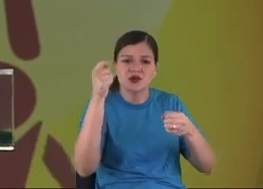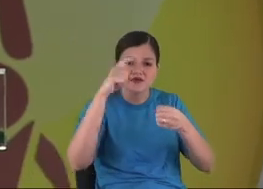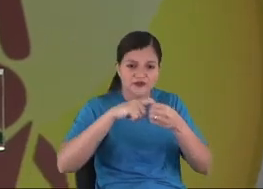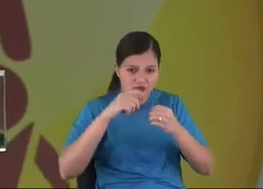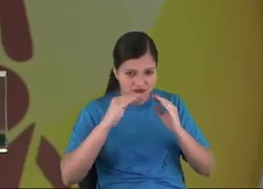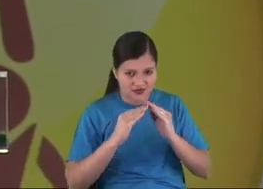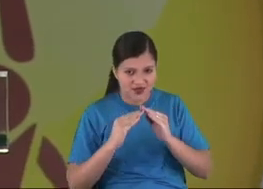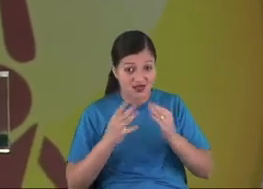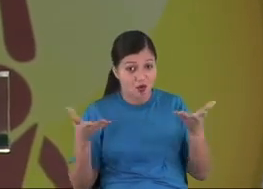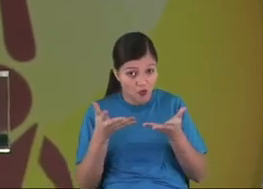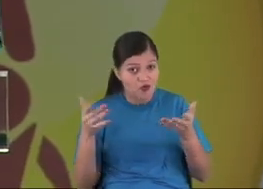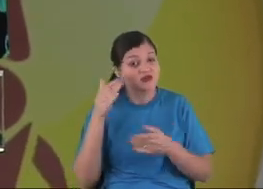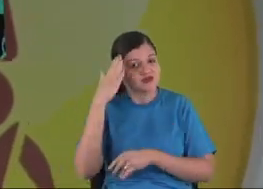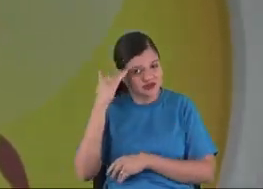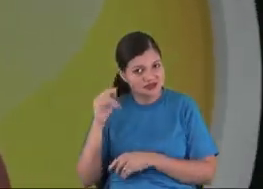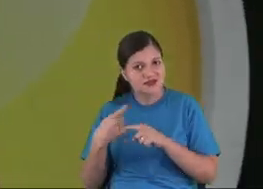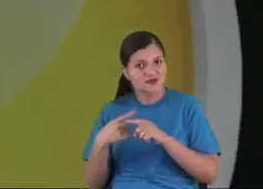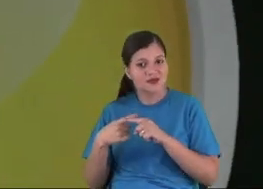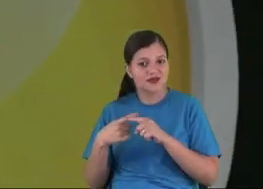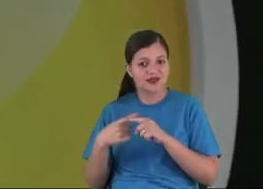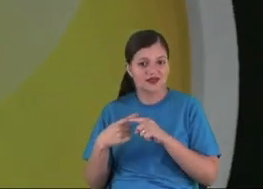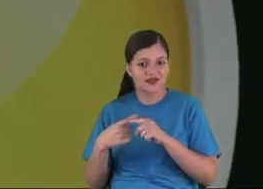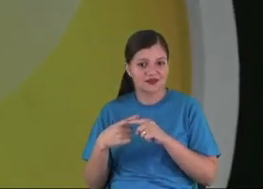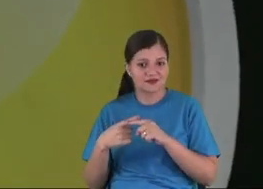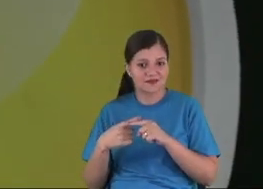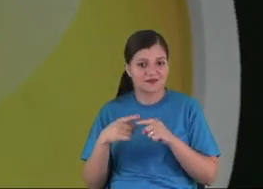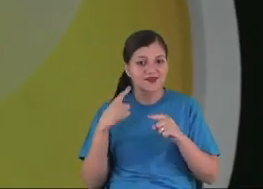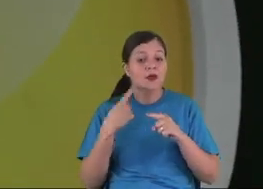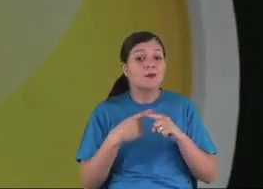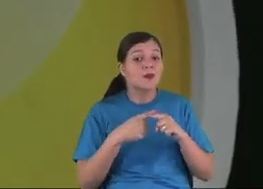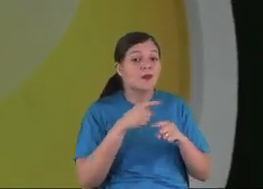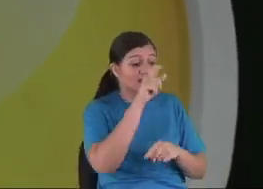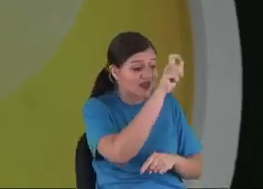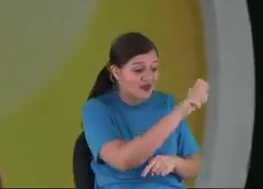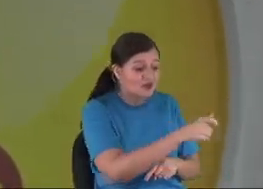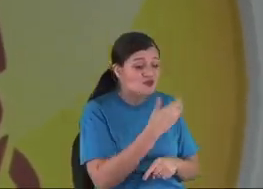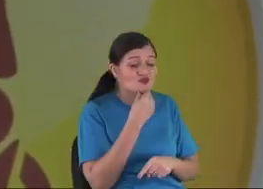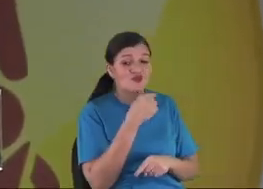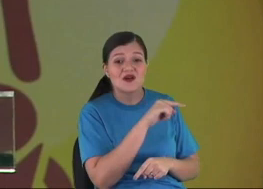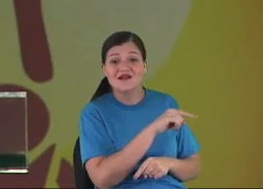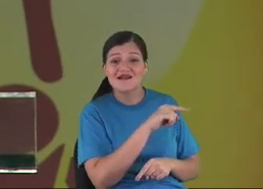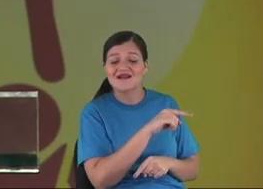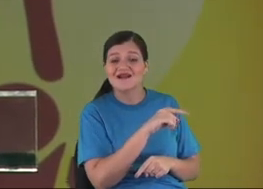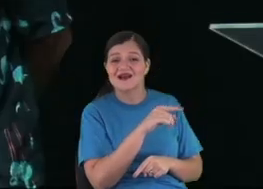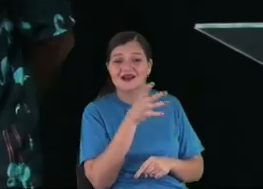Hoje eu sei por quê. Era um cara imoral.